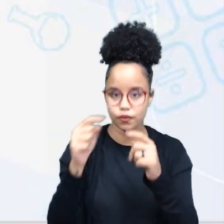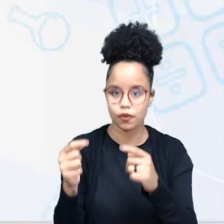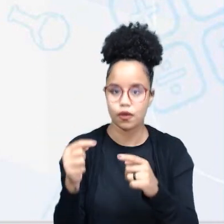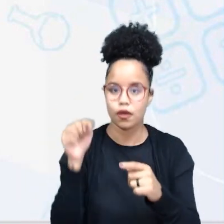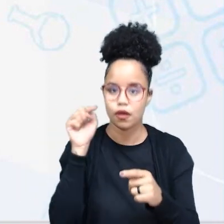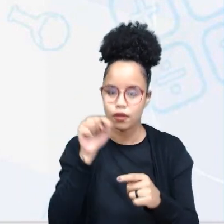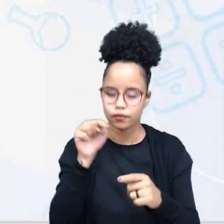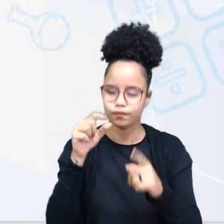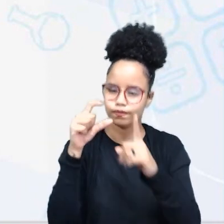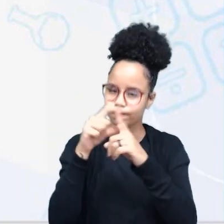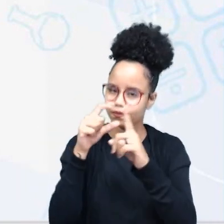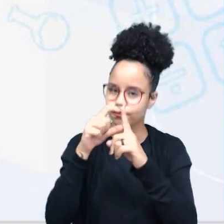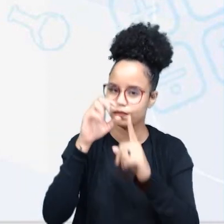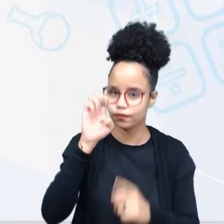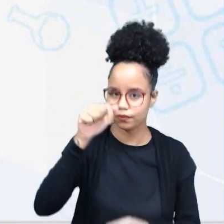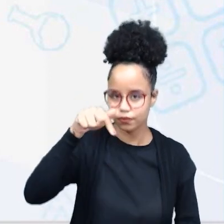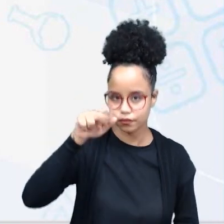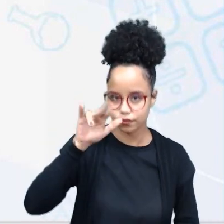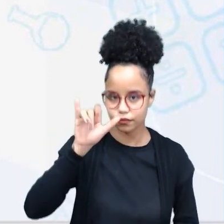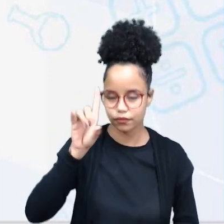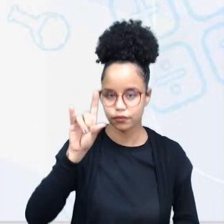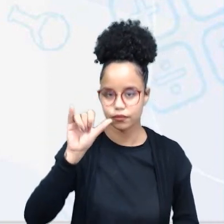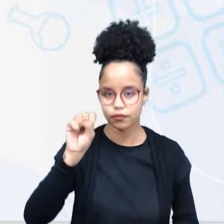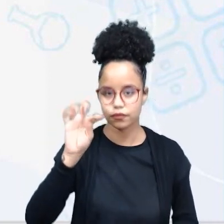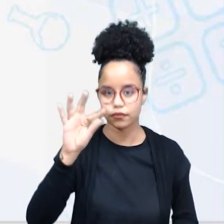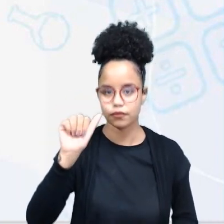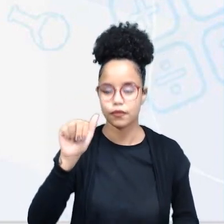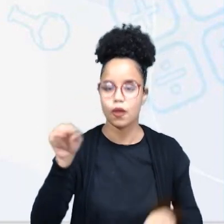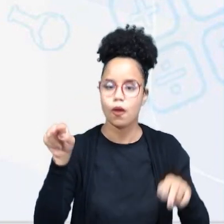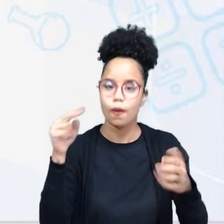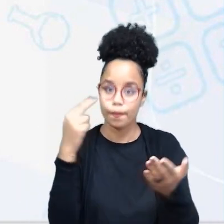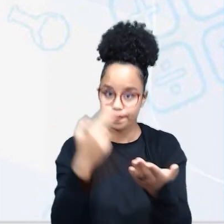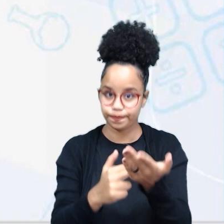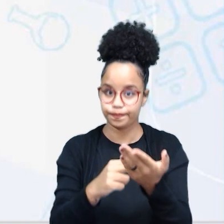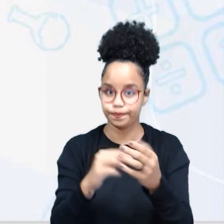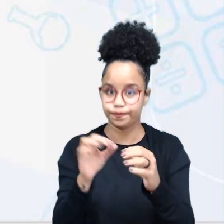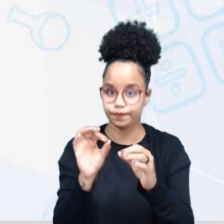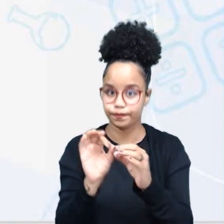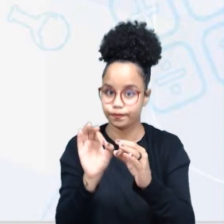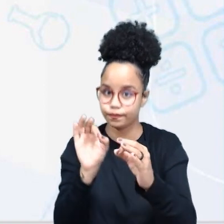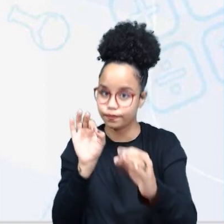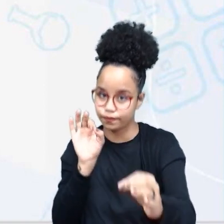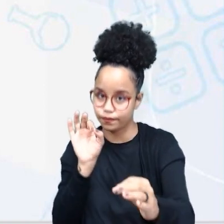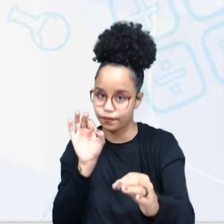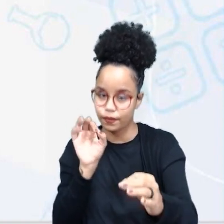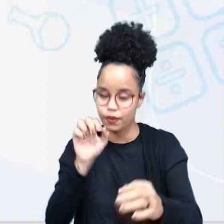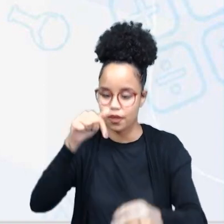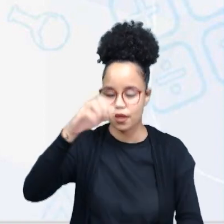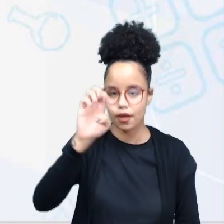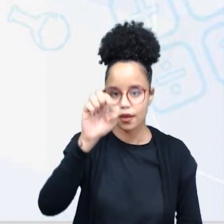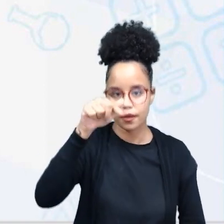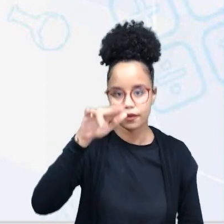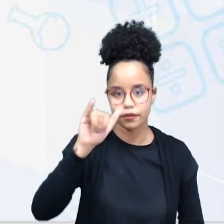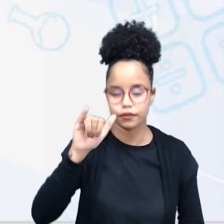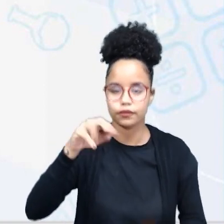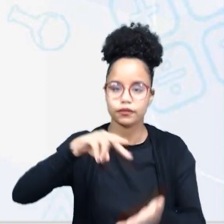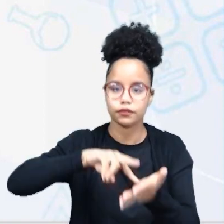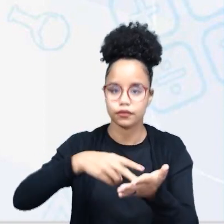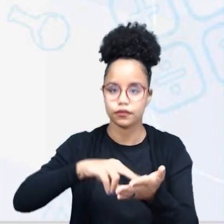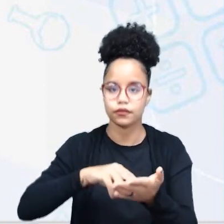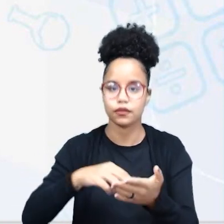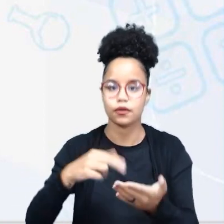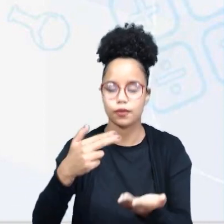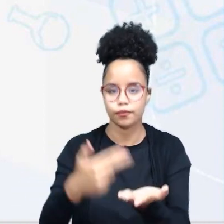a essa palavra que distante significa que estão a mesma distância tá esse prefixo que significa mesmo de um